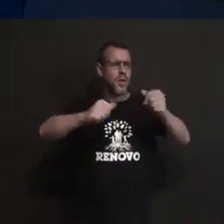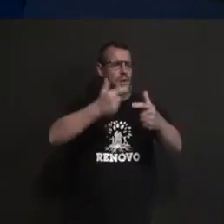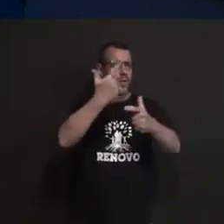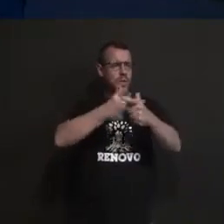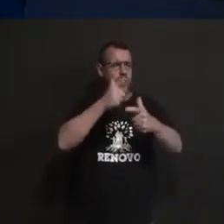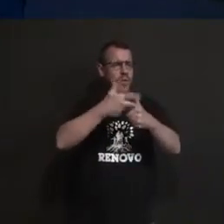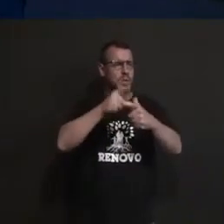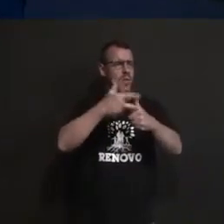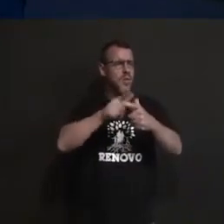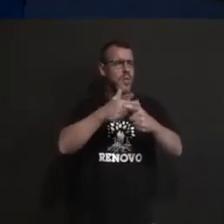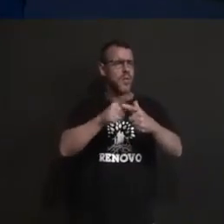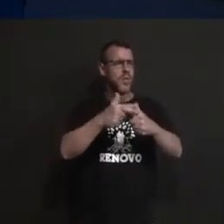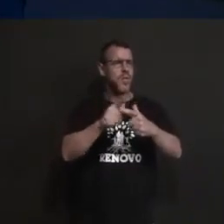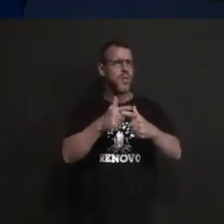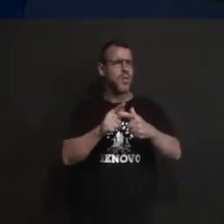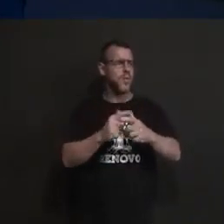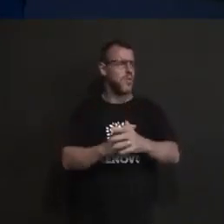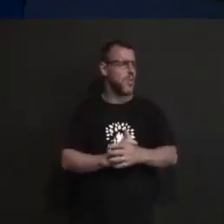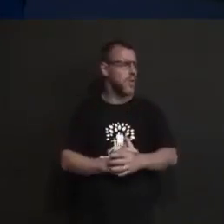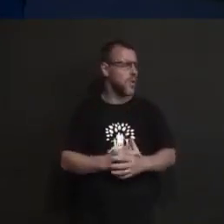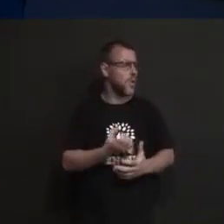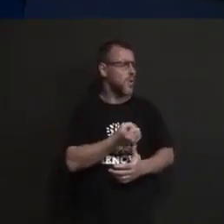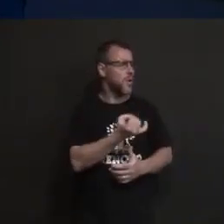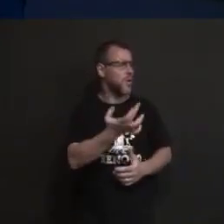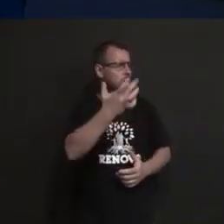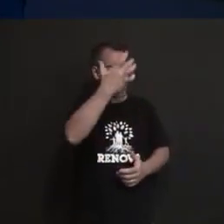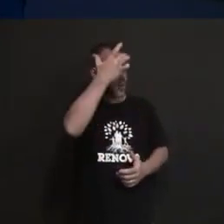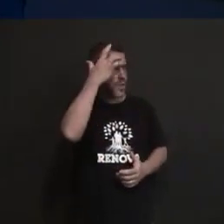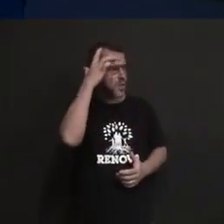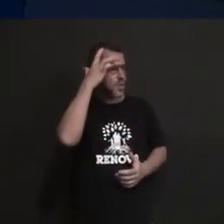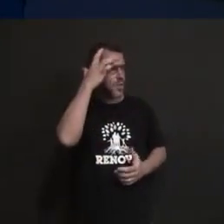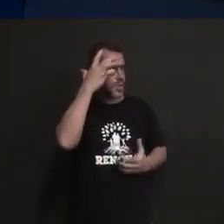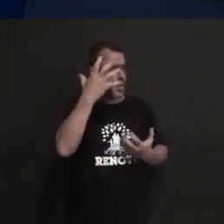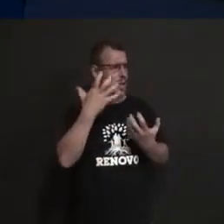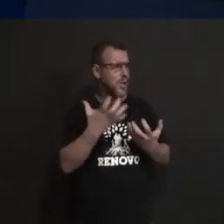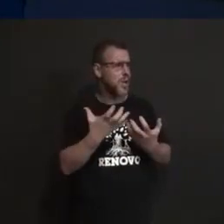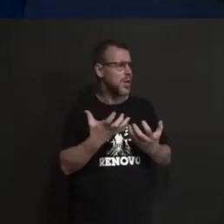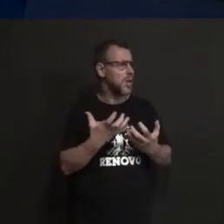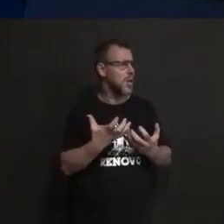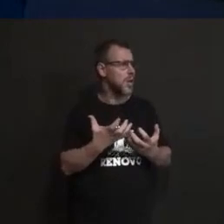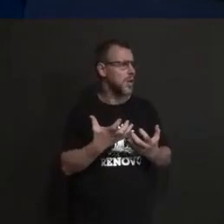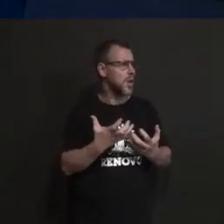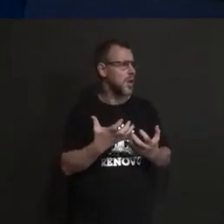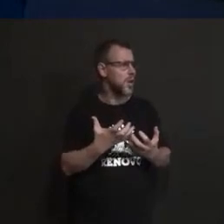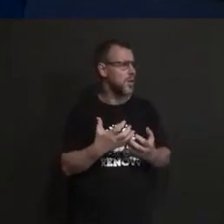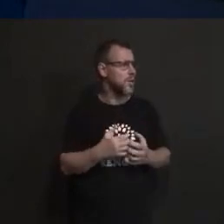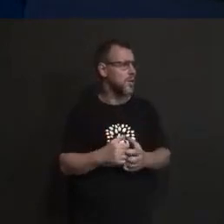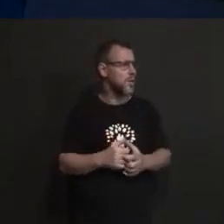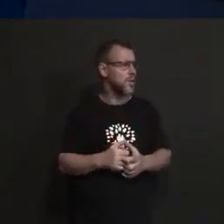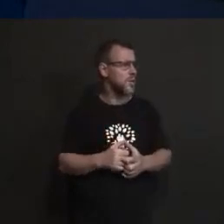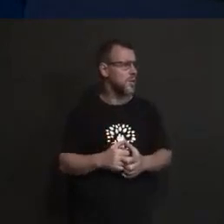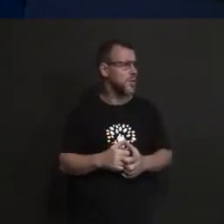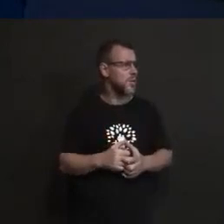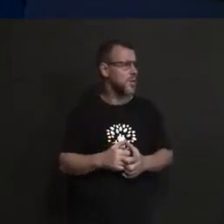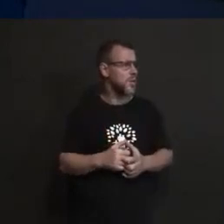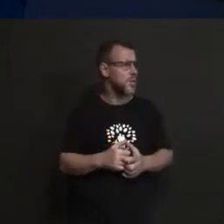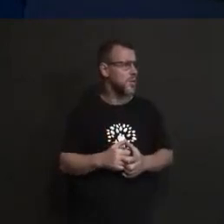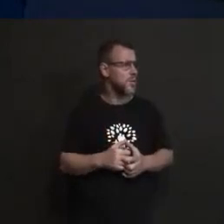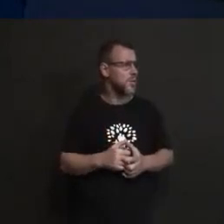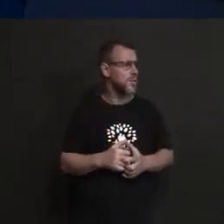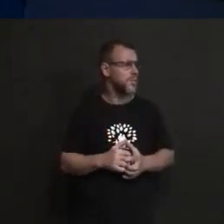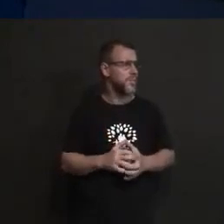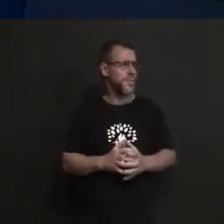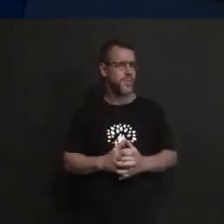parar. Quantas pessoas querendo parar, querendo deixar de ser